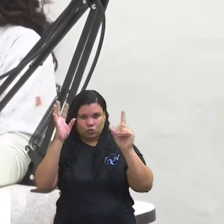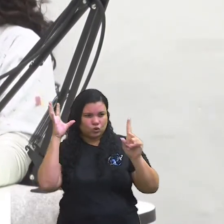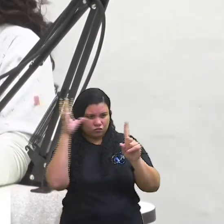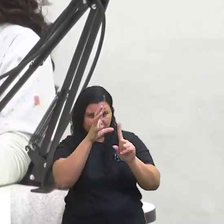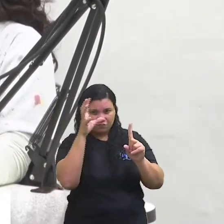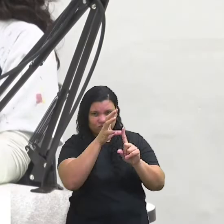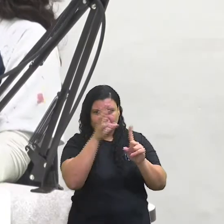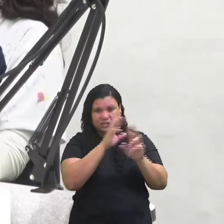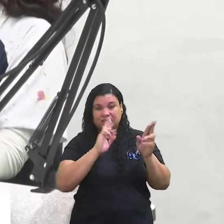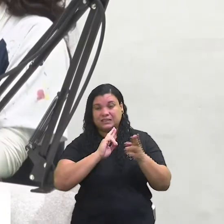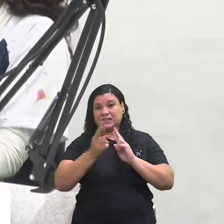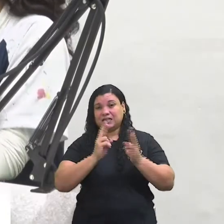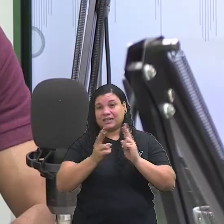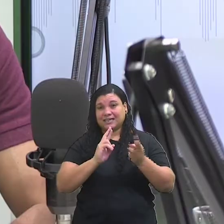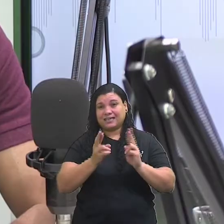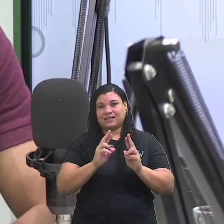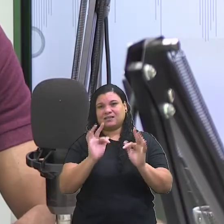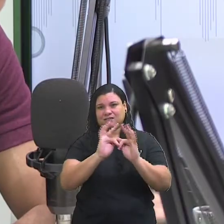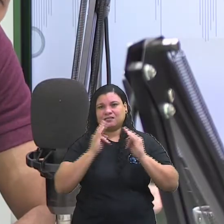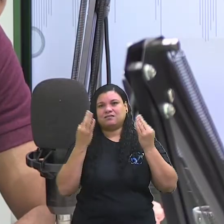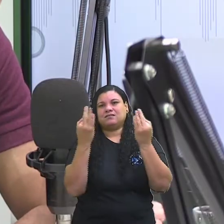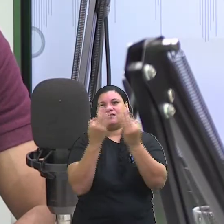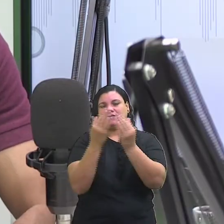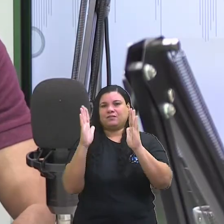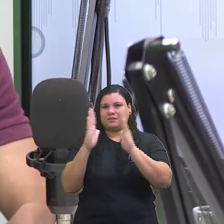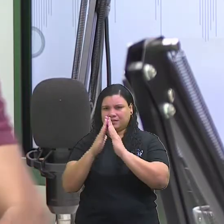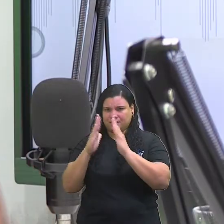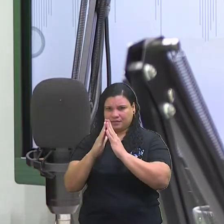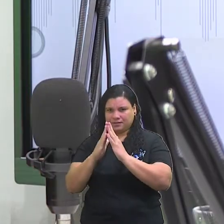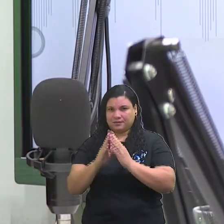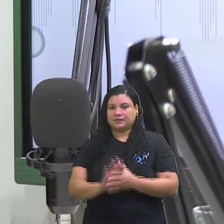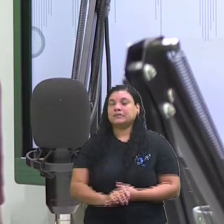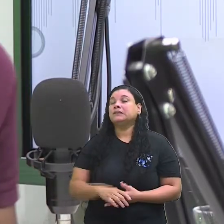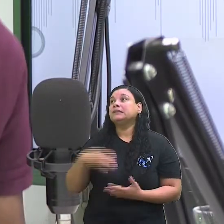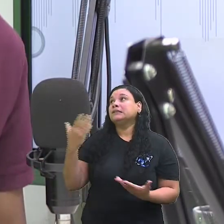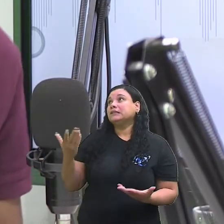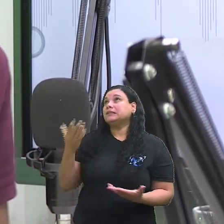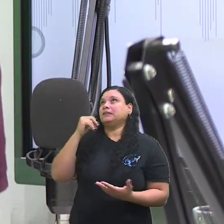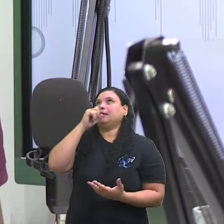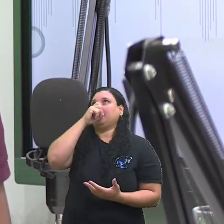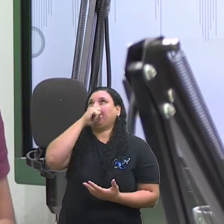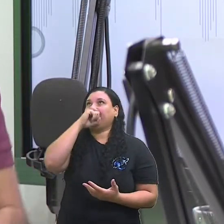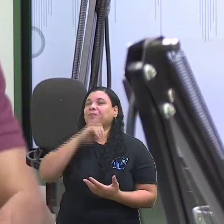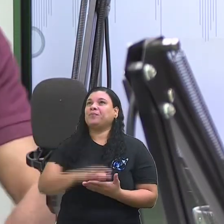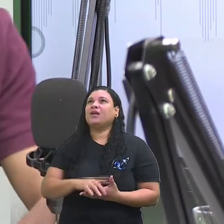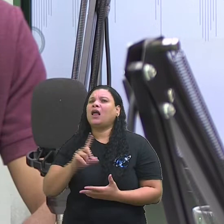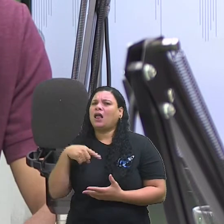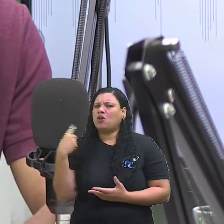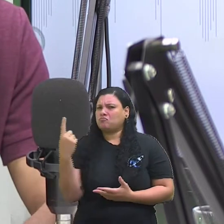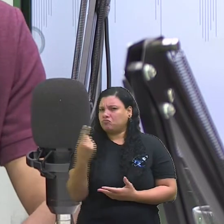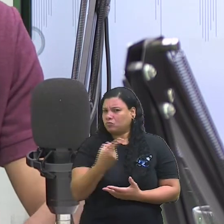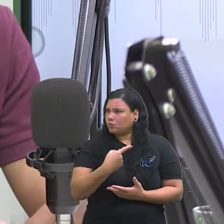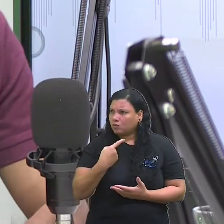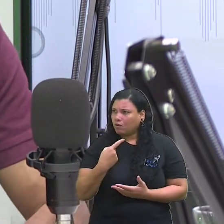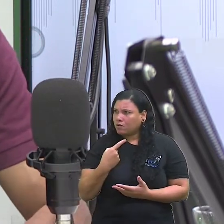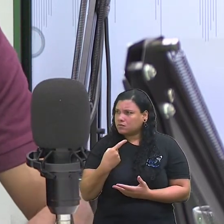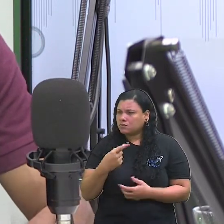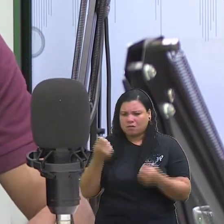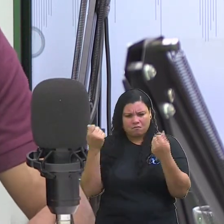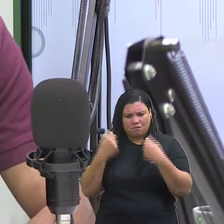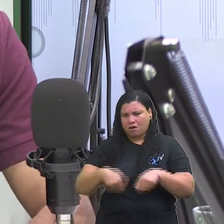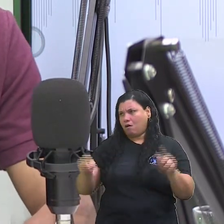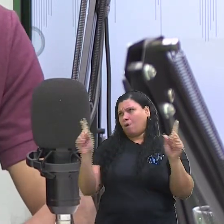dentro de casa? Em primeiro lugar, eu quero ressaltar o seguinte, nós não temos que demonizar as